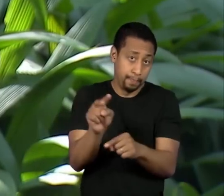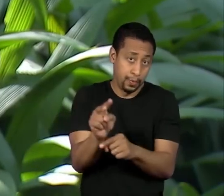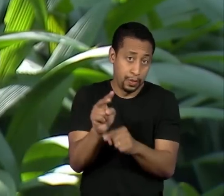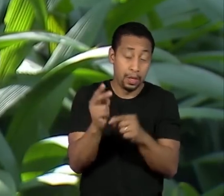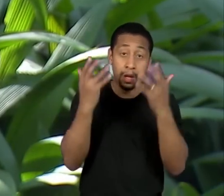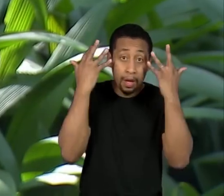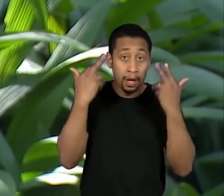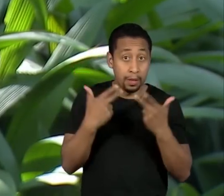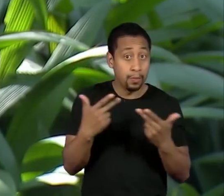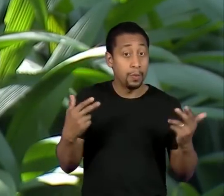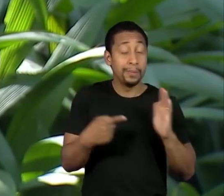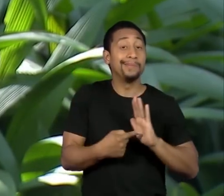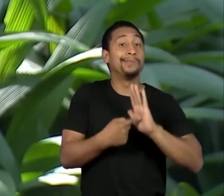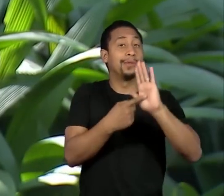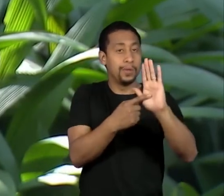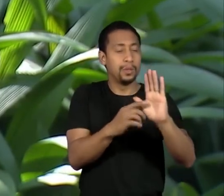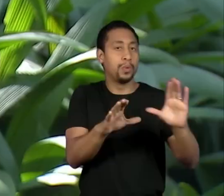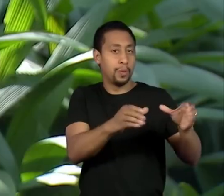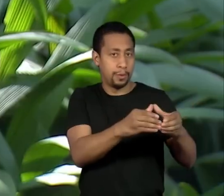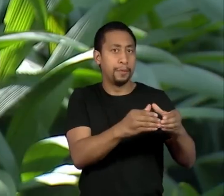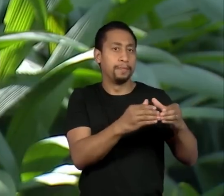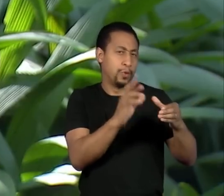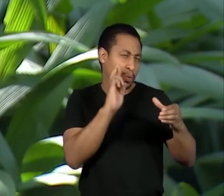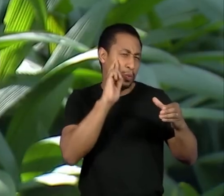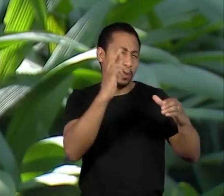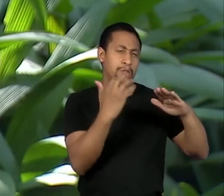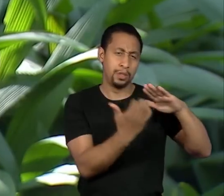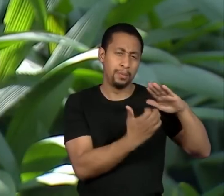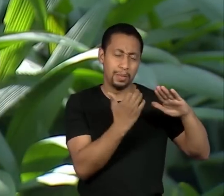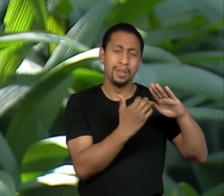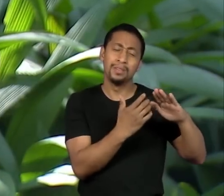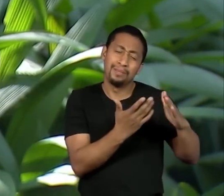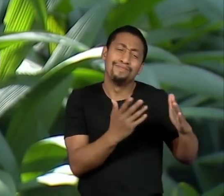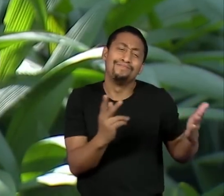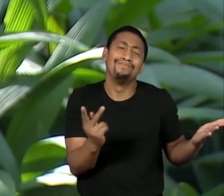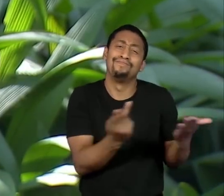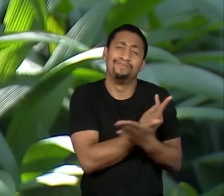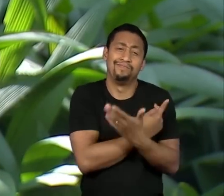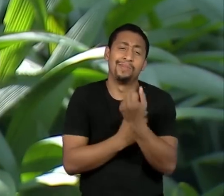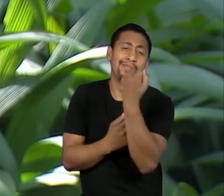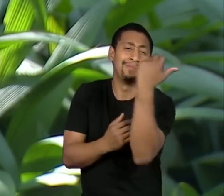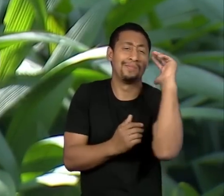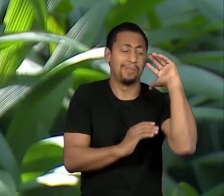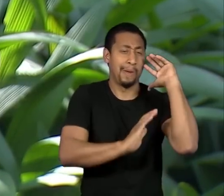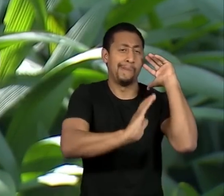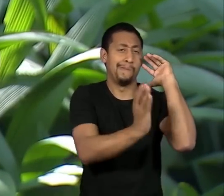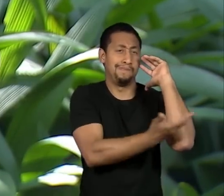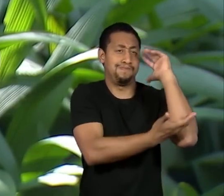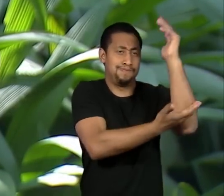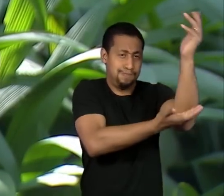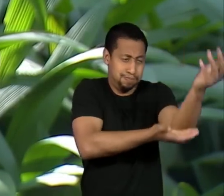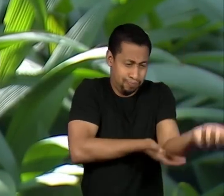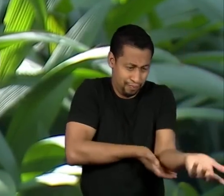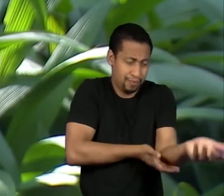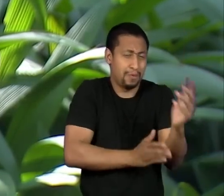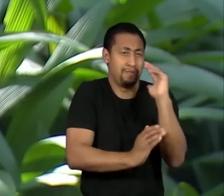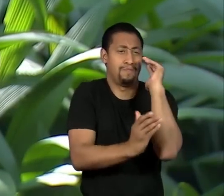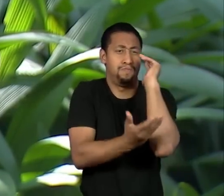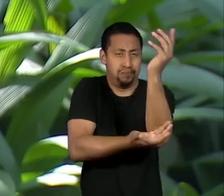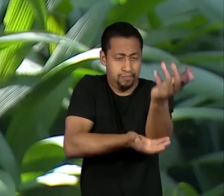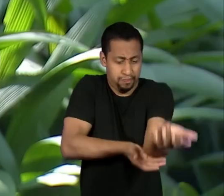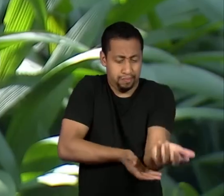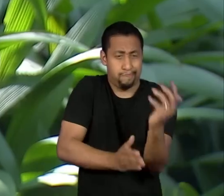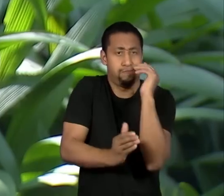por parte das empresas, a completa eliminação do desmatamento das cadeias produtivas, planos consistentes